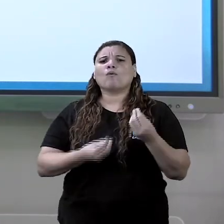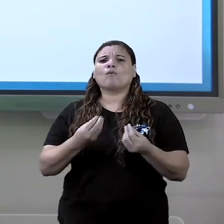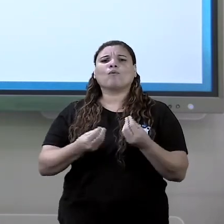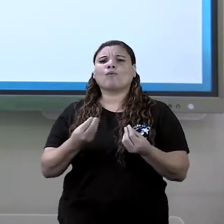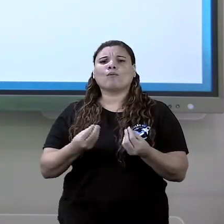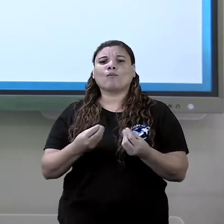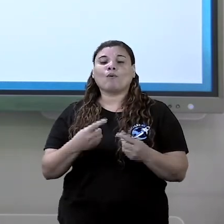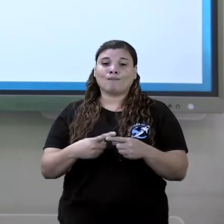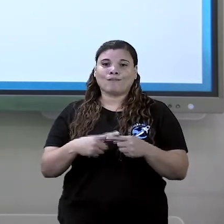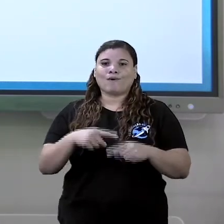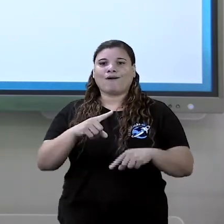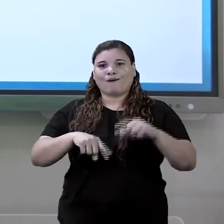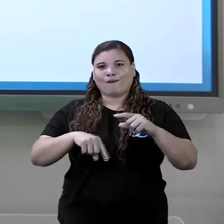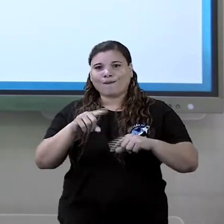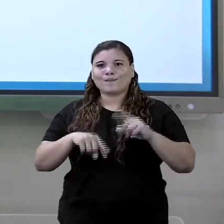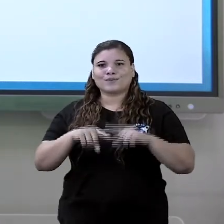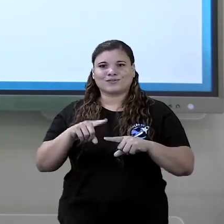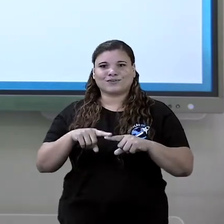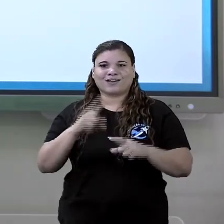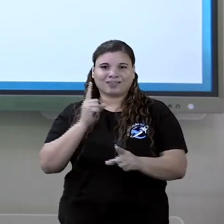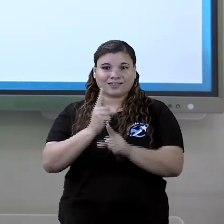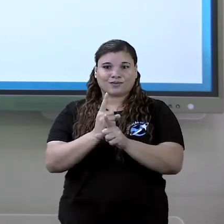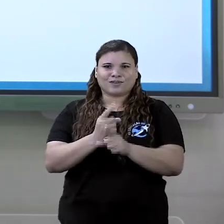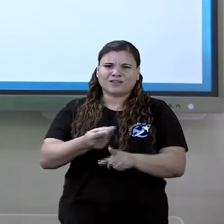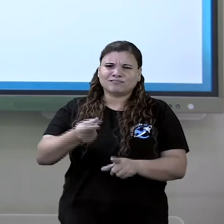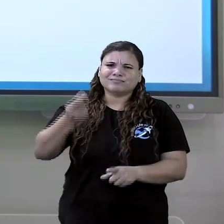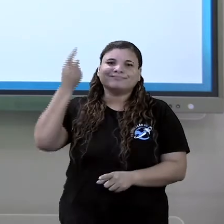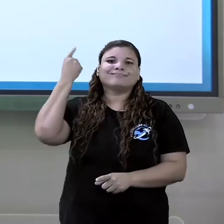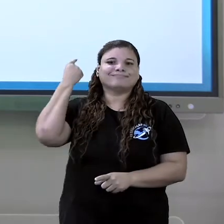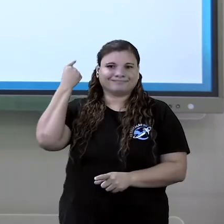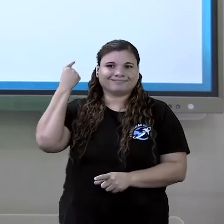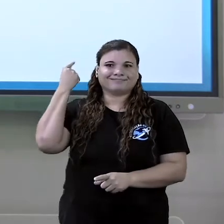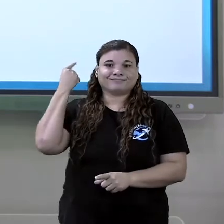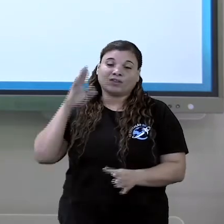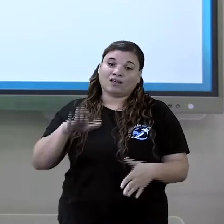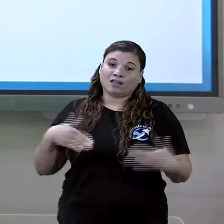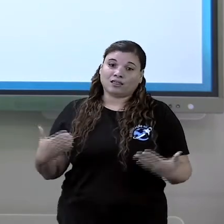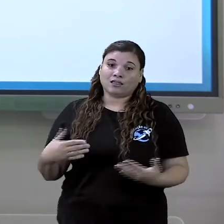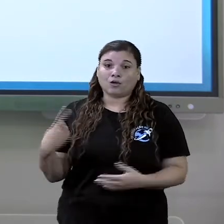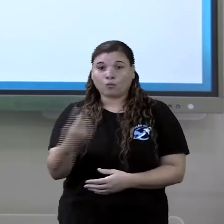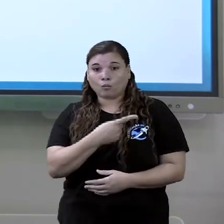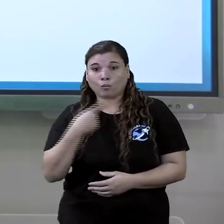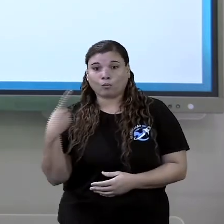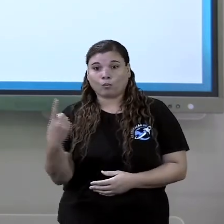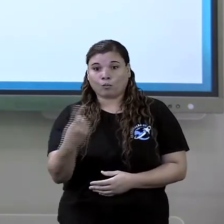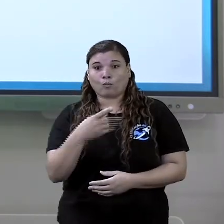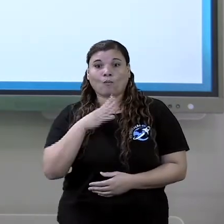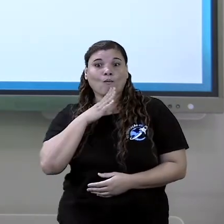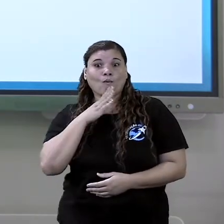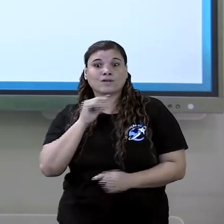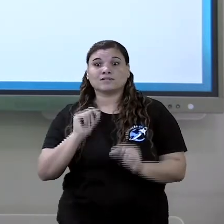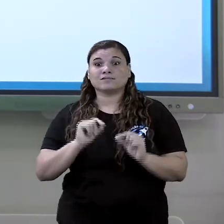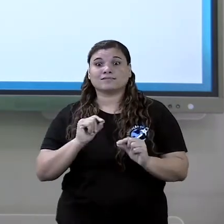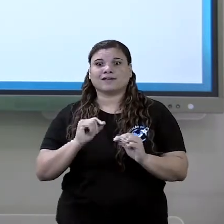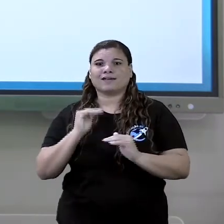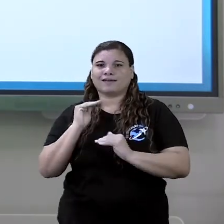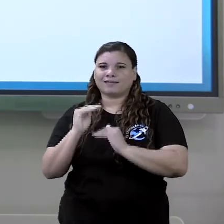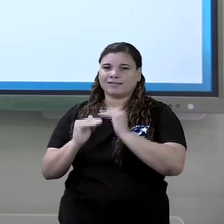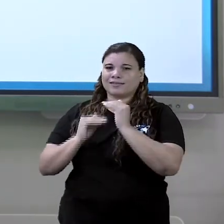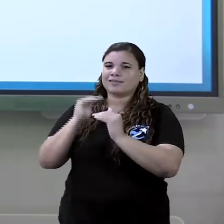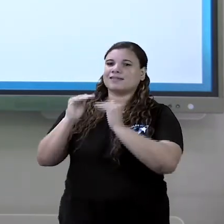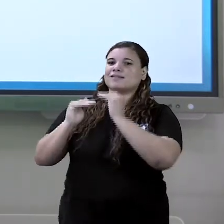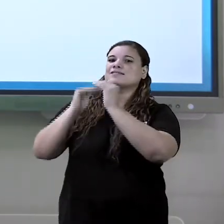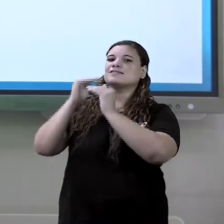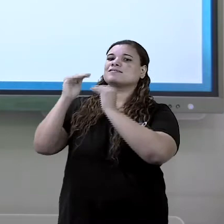a história do desenvolvimento da humanidade, conta a história do desenvolvimento